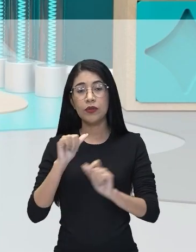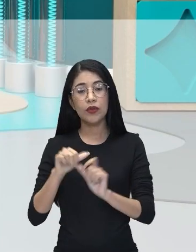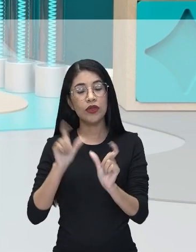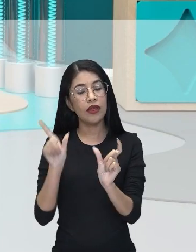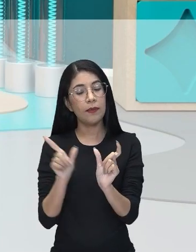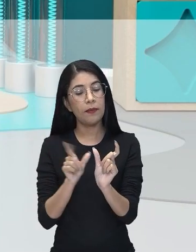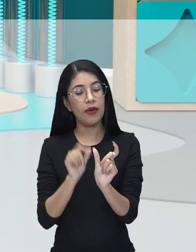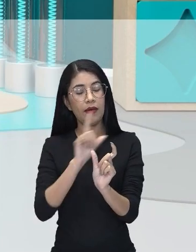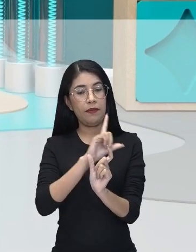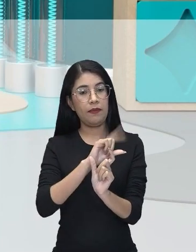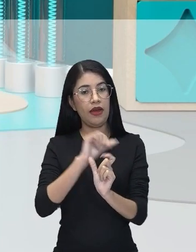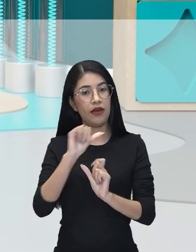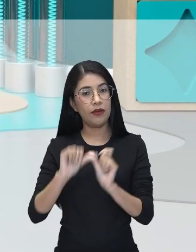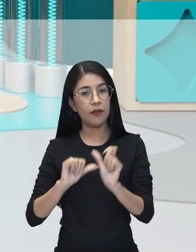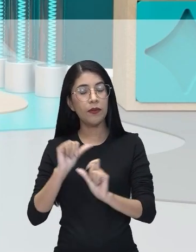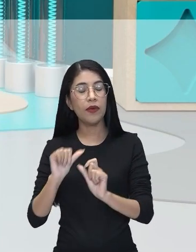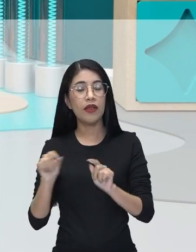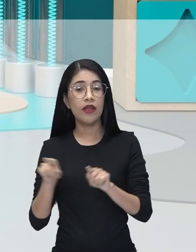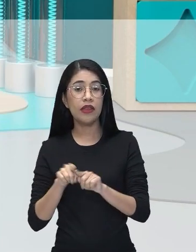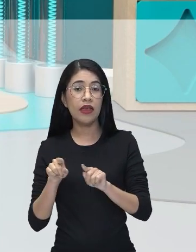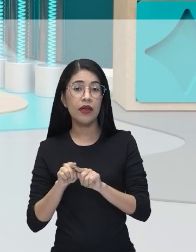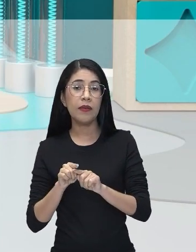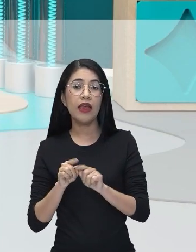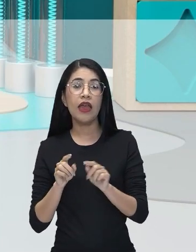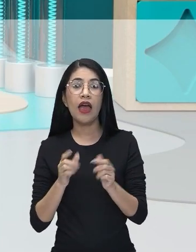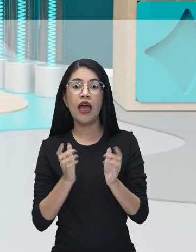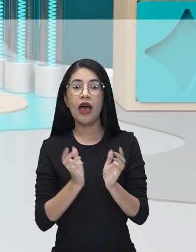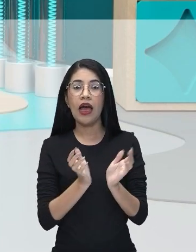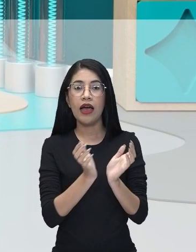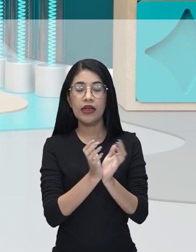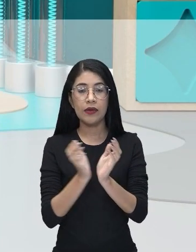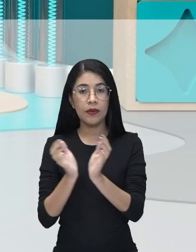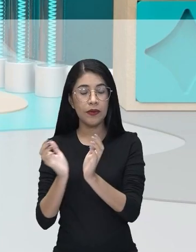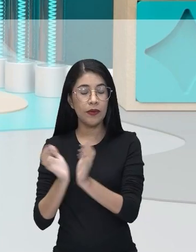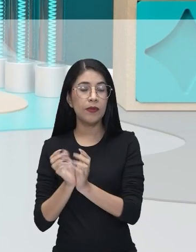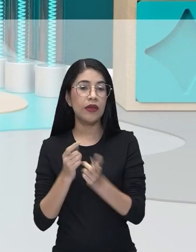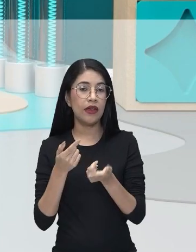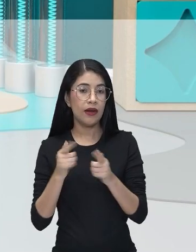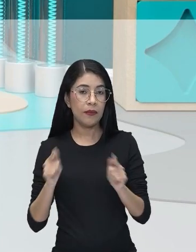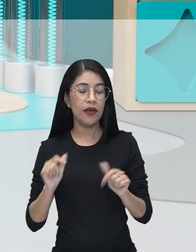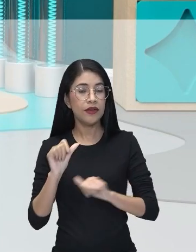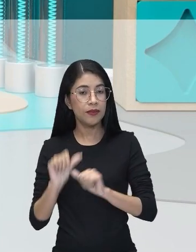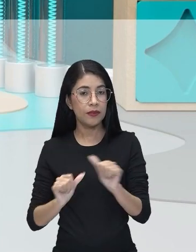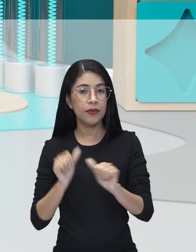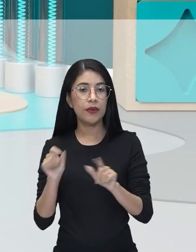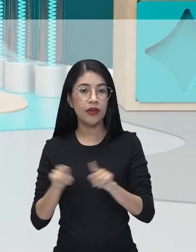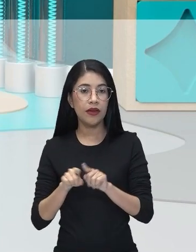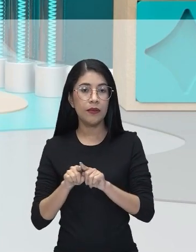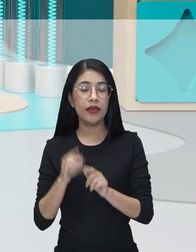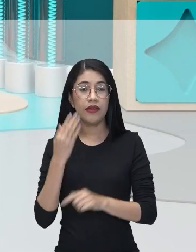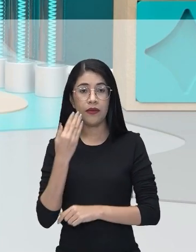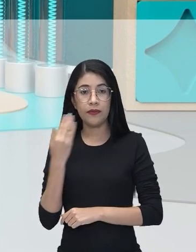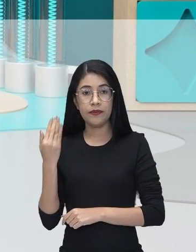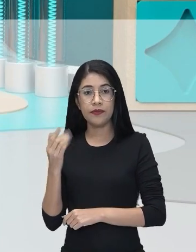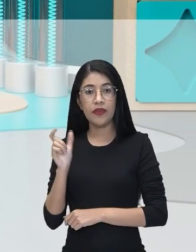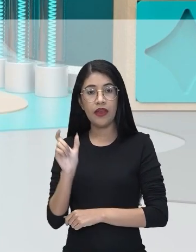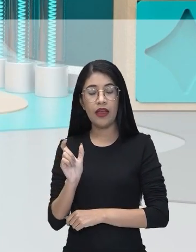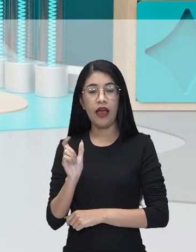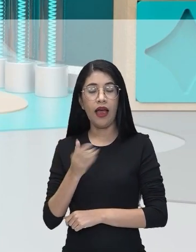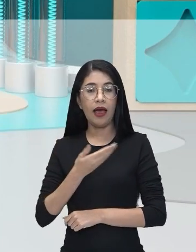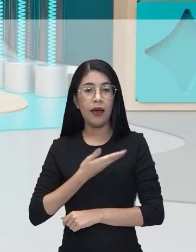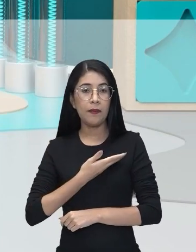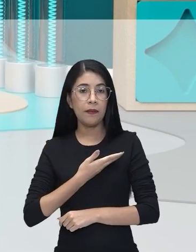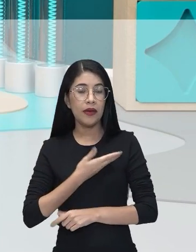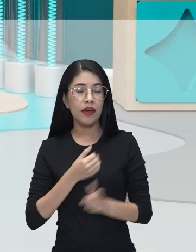frente nós vamos ver que ela muda até a classe gramatical. Então, aqui nós tínhamos amigo ou amiga e agora é o